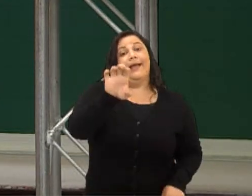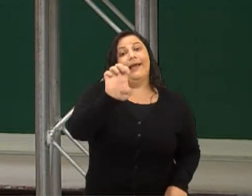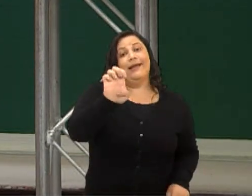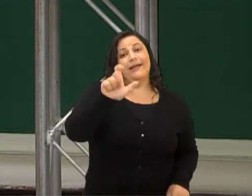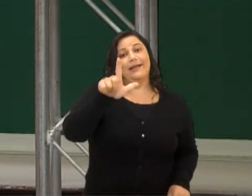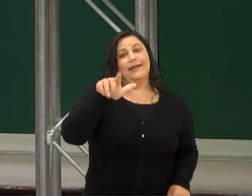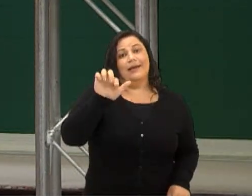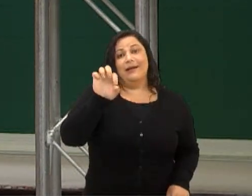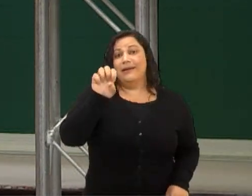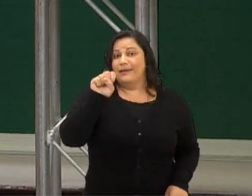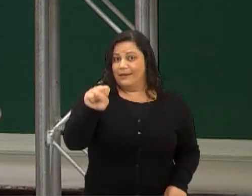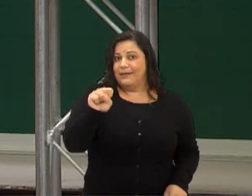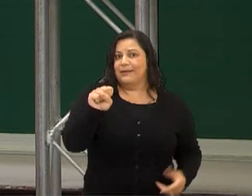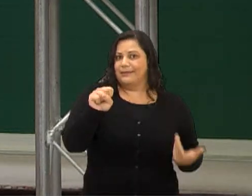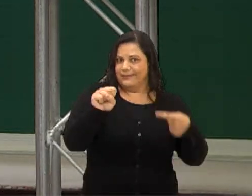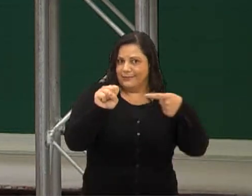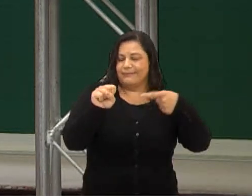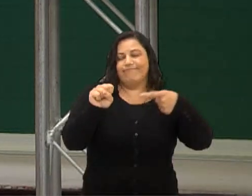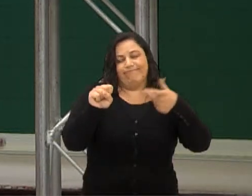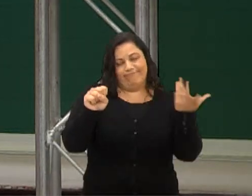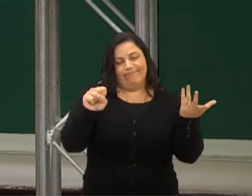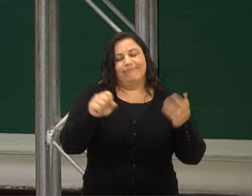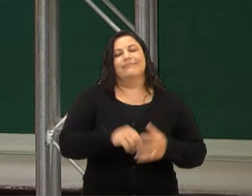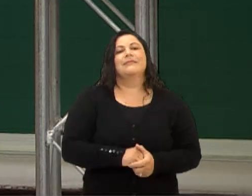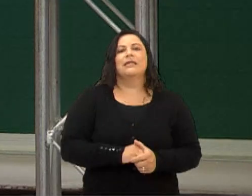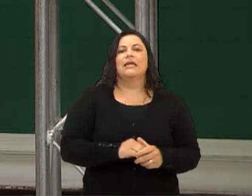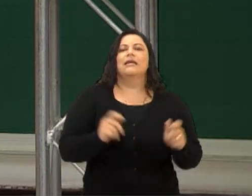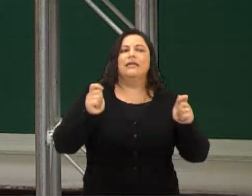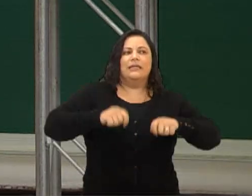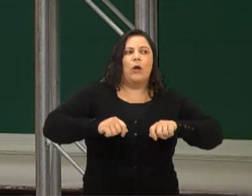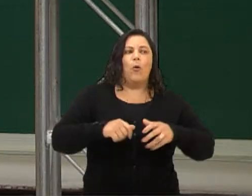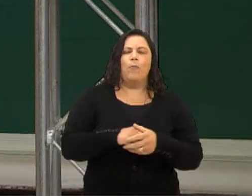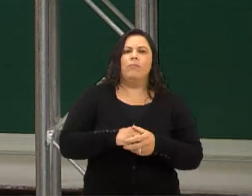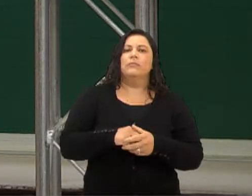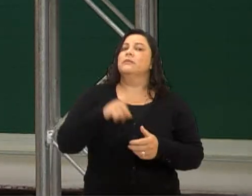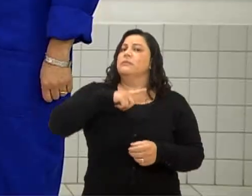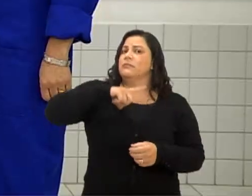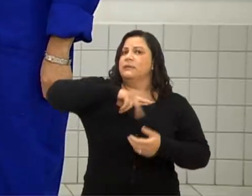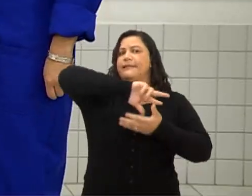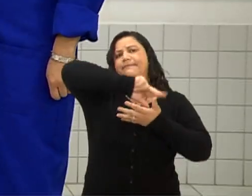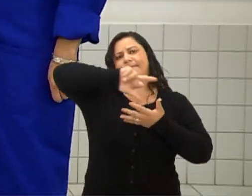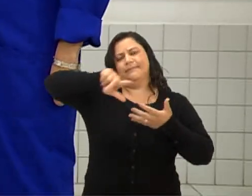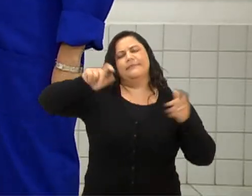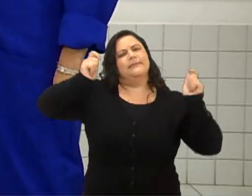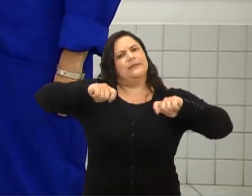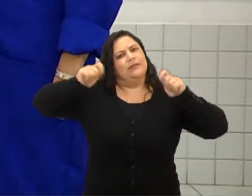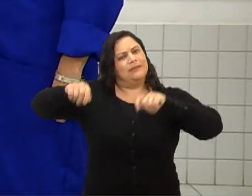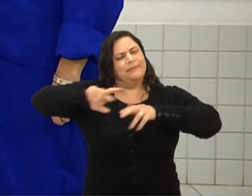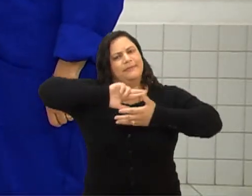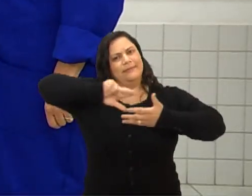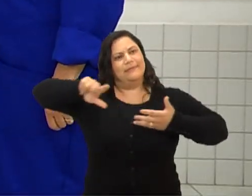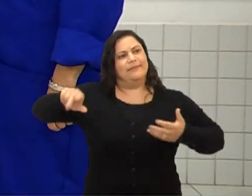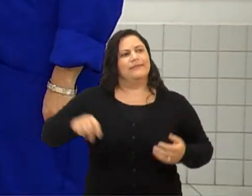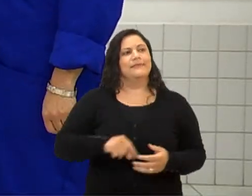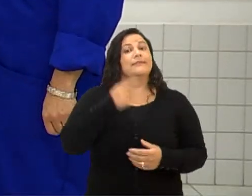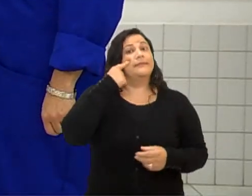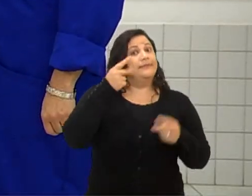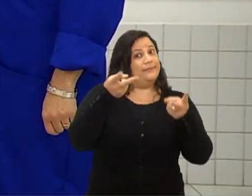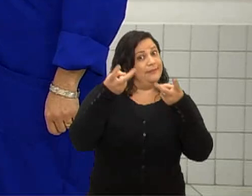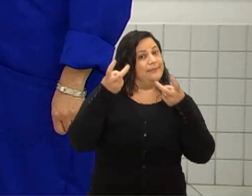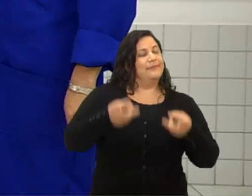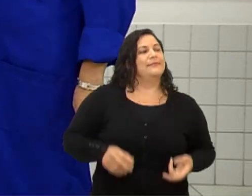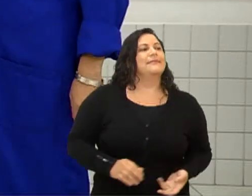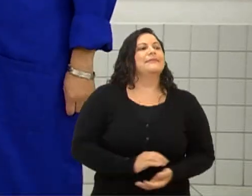posso permutar por um pronome pessoal do caso reto, galera. Então, existem essas possibilidades. Vamos ver um a um aqui, professora Cleide?